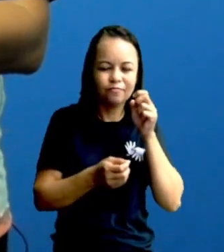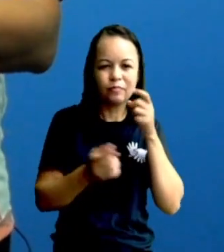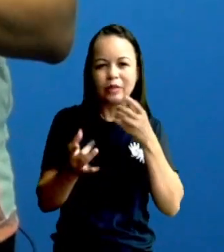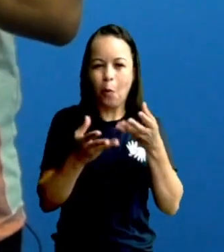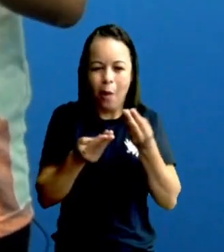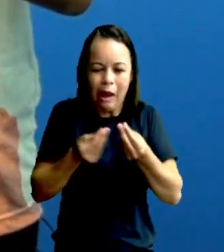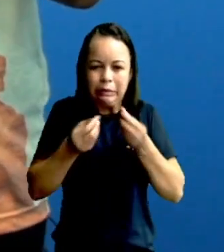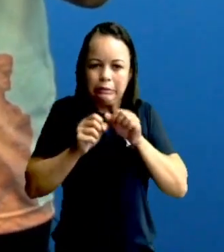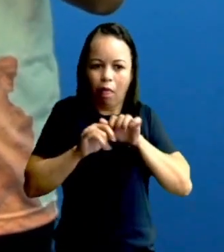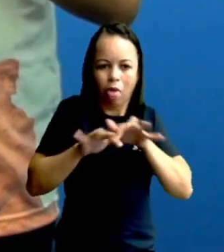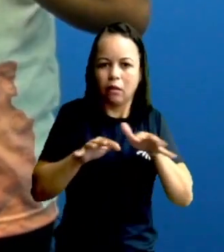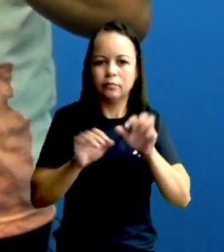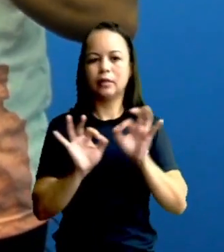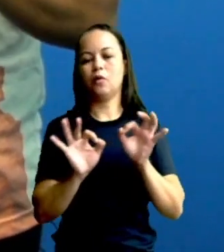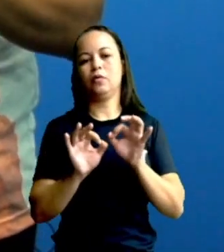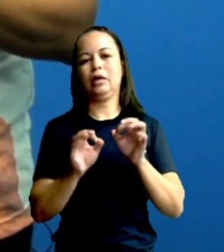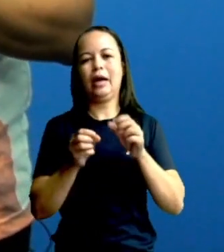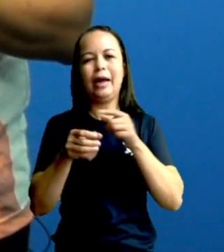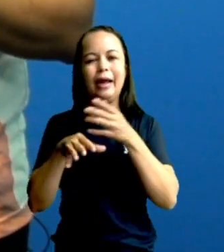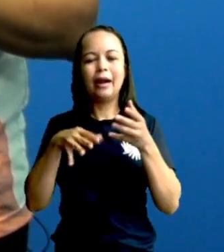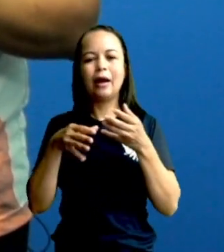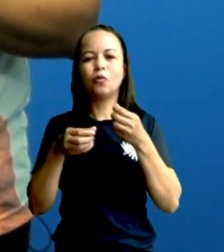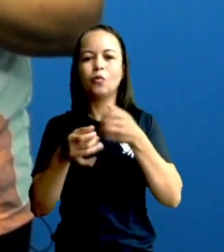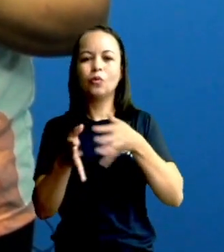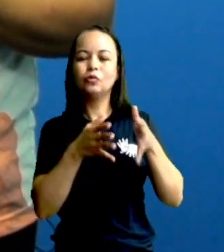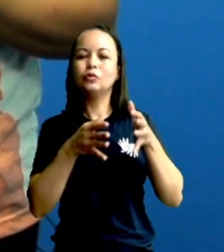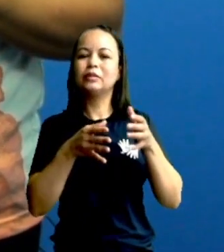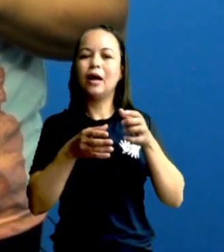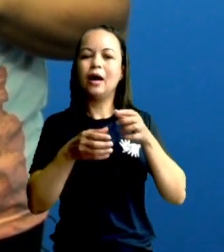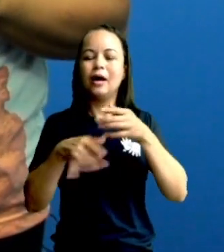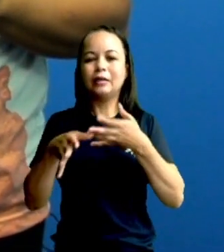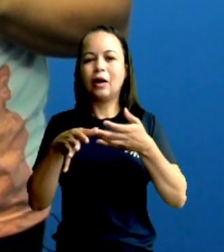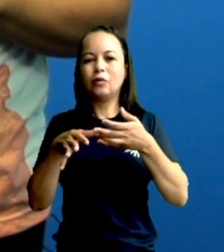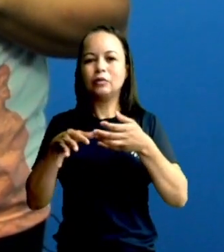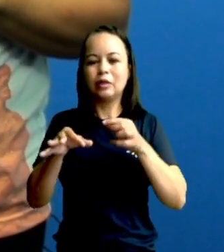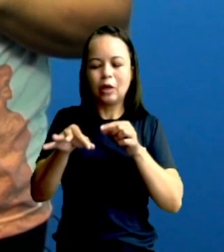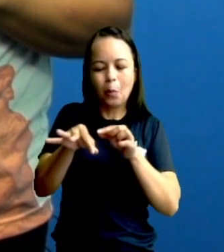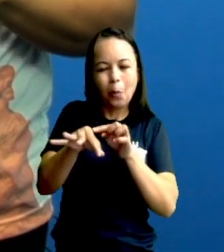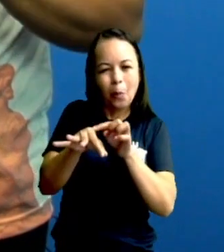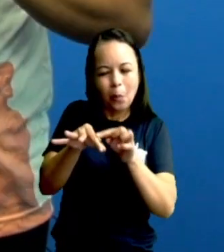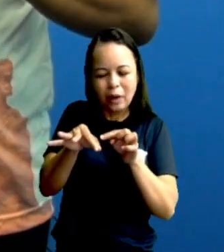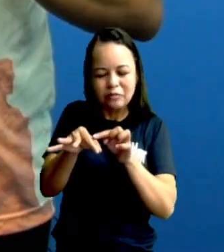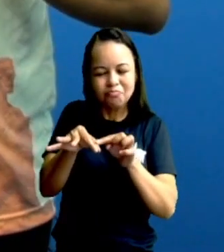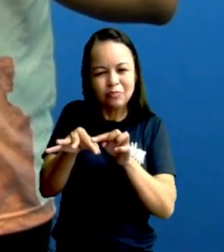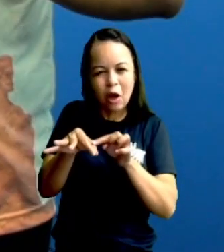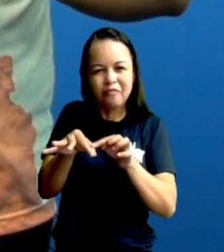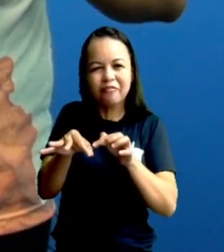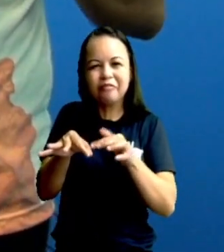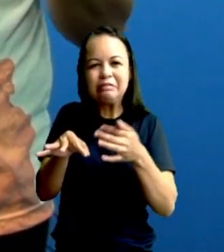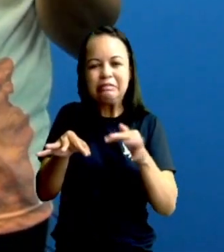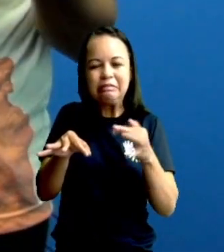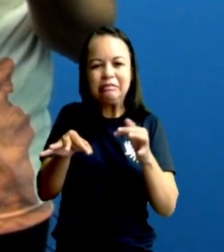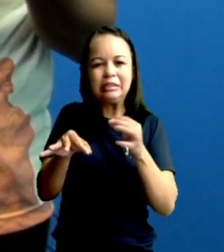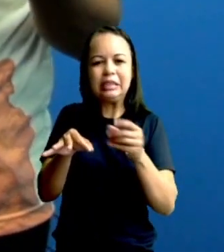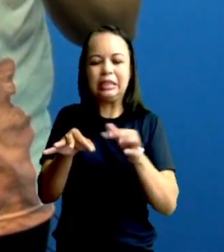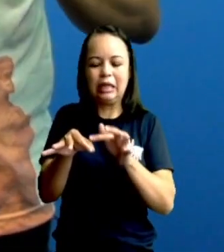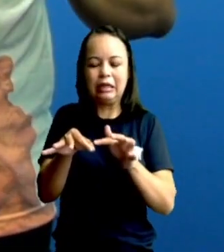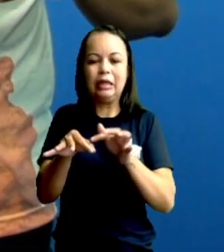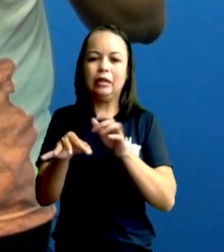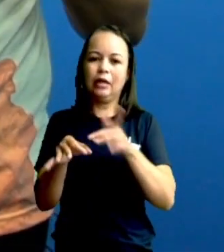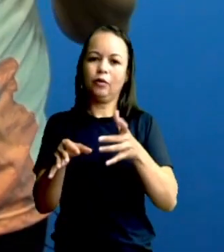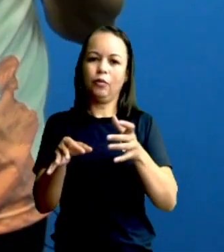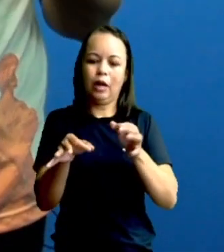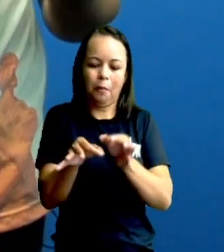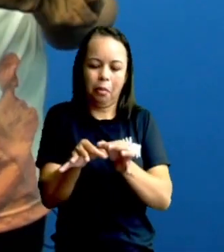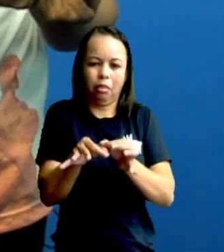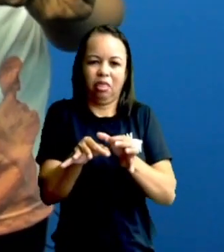tão agressiva, porque ela gera apenas ferida na região da genitália, ferida essa que tem uma borda meio durinha. Mas o segundo momento que você tem com essa doença, ela já